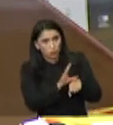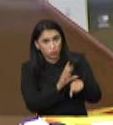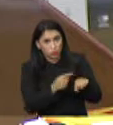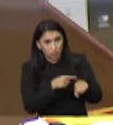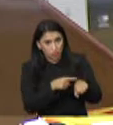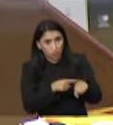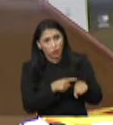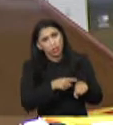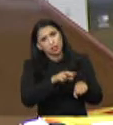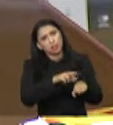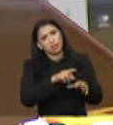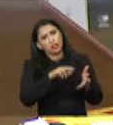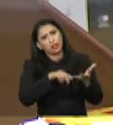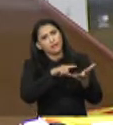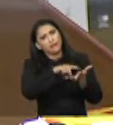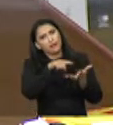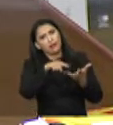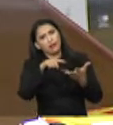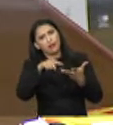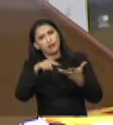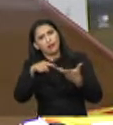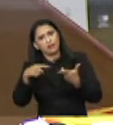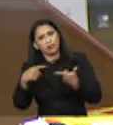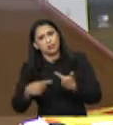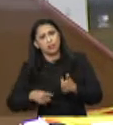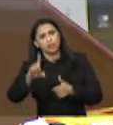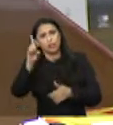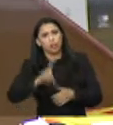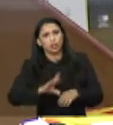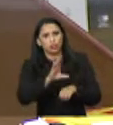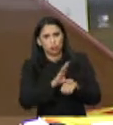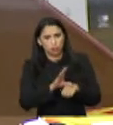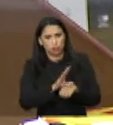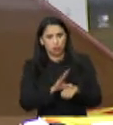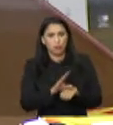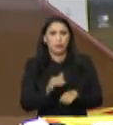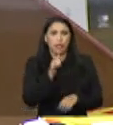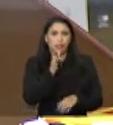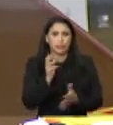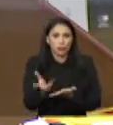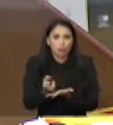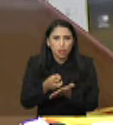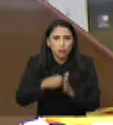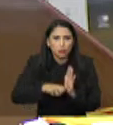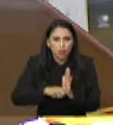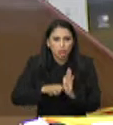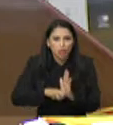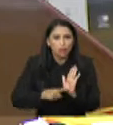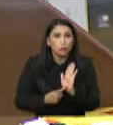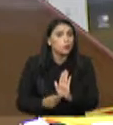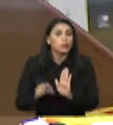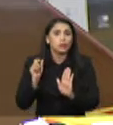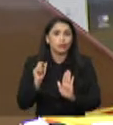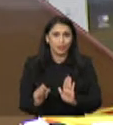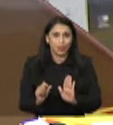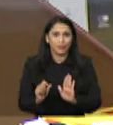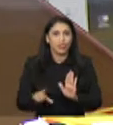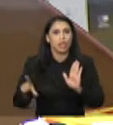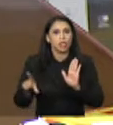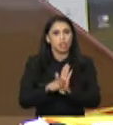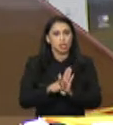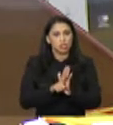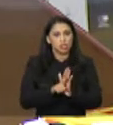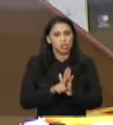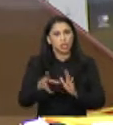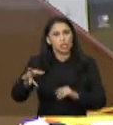que se manifesta em várias áreas do direito infraconstitucional no campo do direito tributário por O Código Tributário Nacional esclarece que